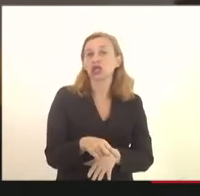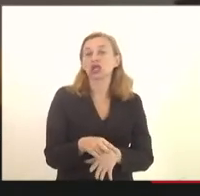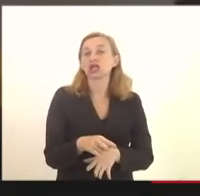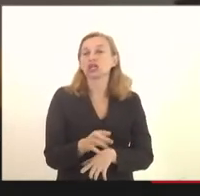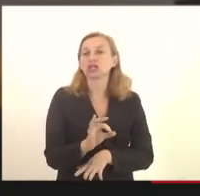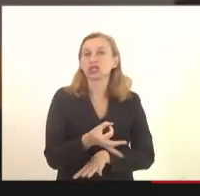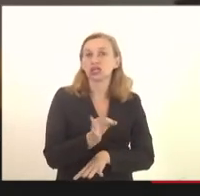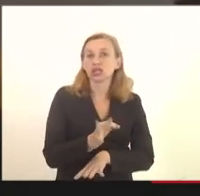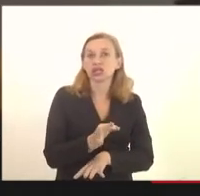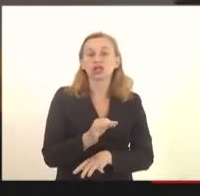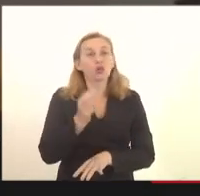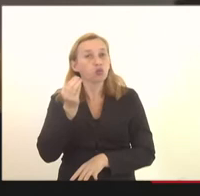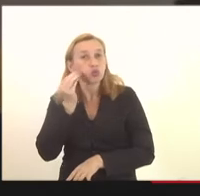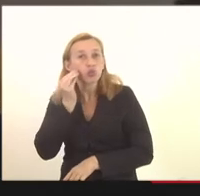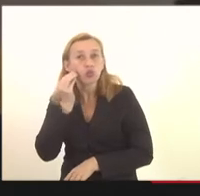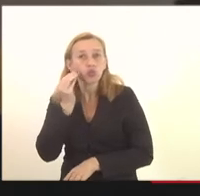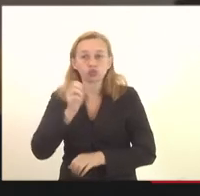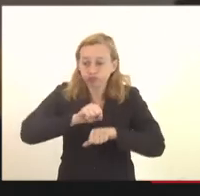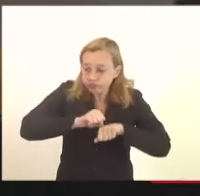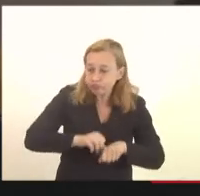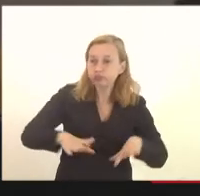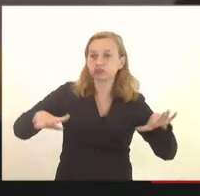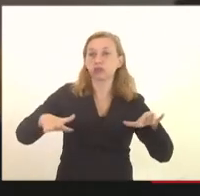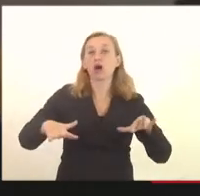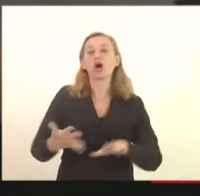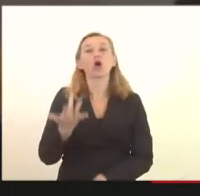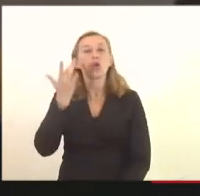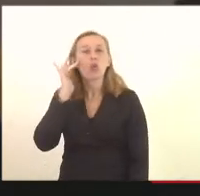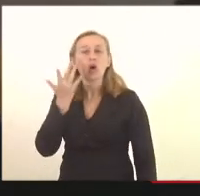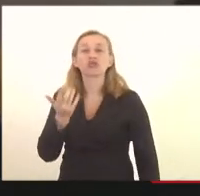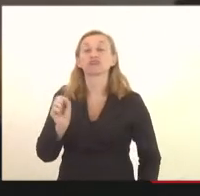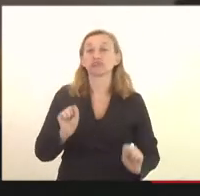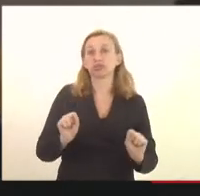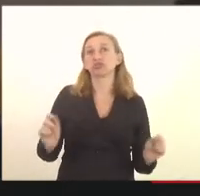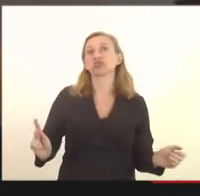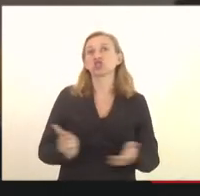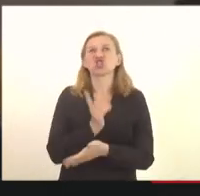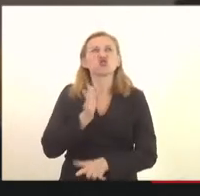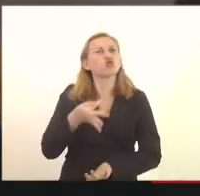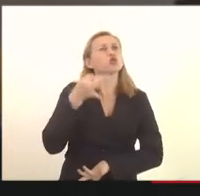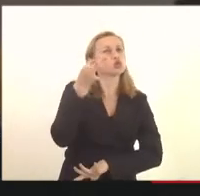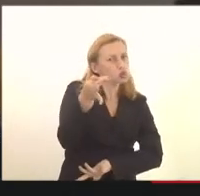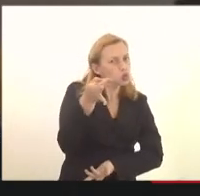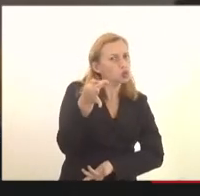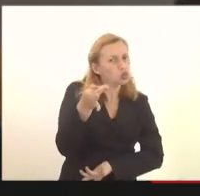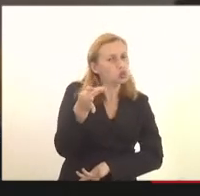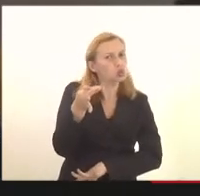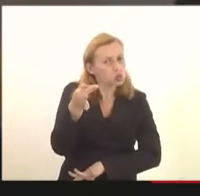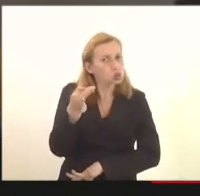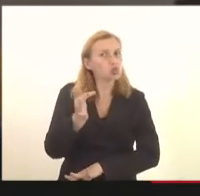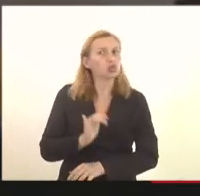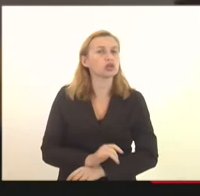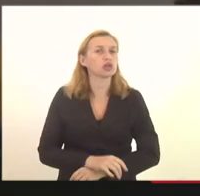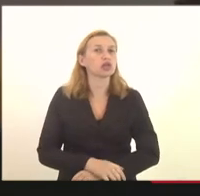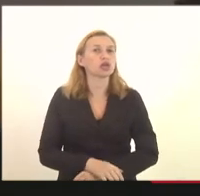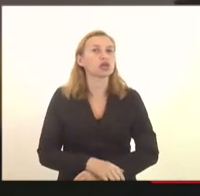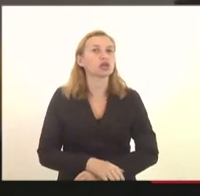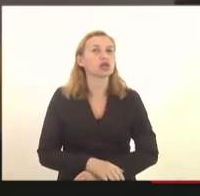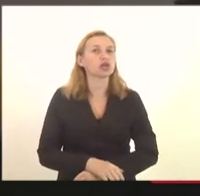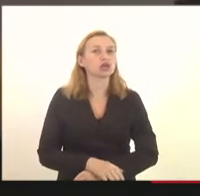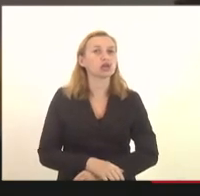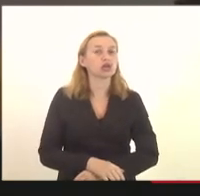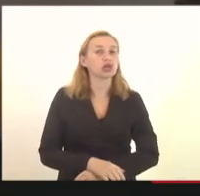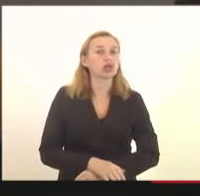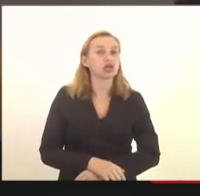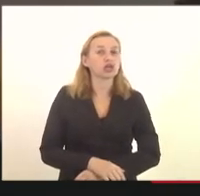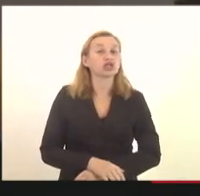viável essa oportunidade de Espadarte. Então, eu acho que a gente, o que pode acontecer no futuro, e é isso a oportunidade que a Petronas vai estar olhando, é áreas onde você